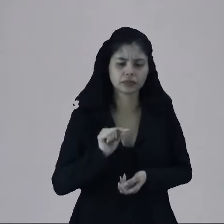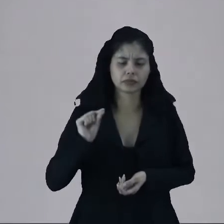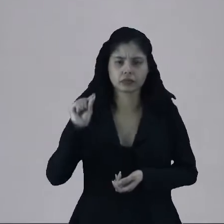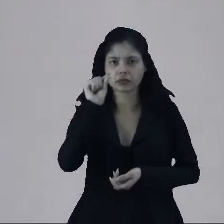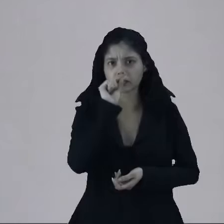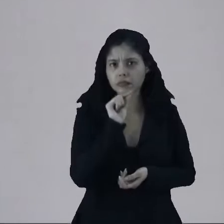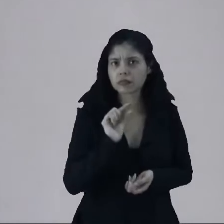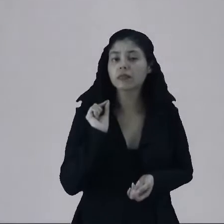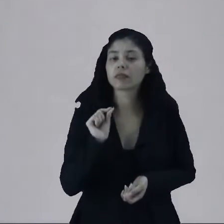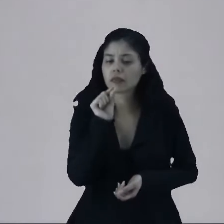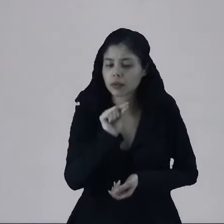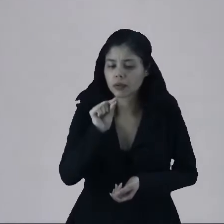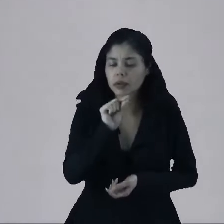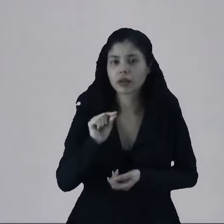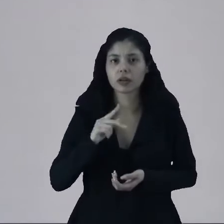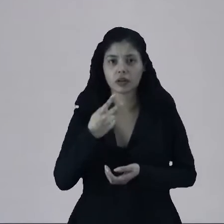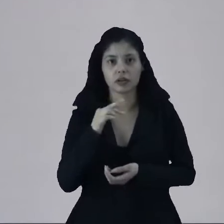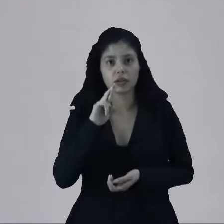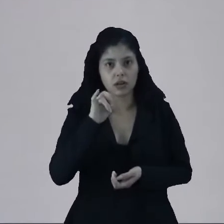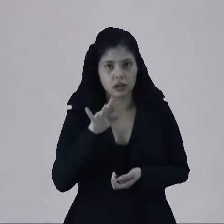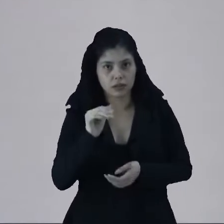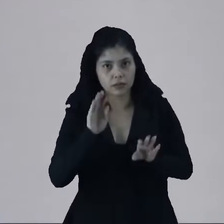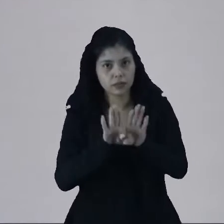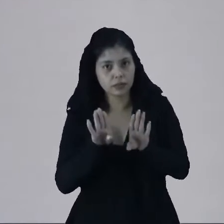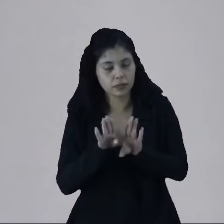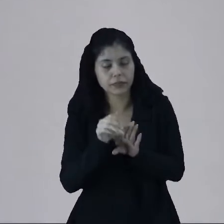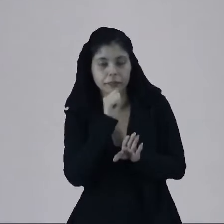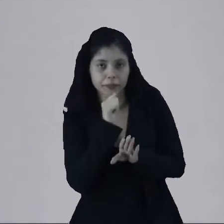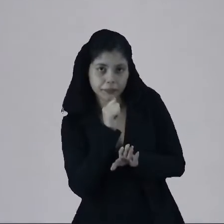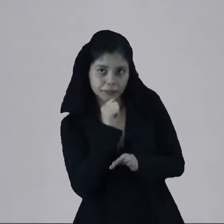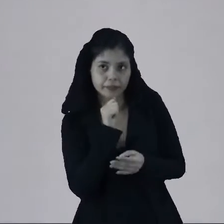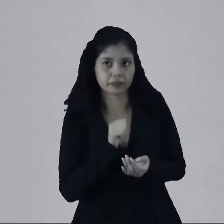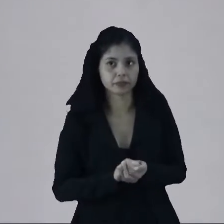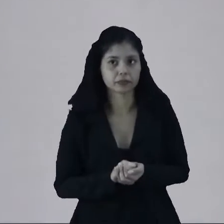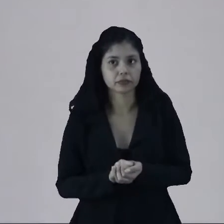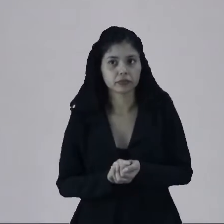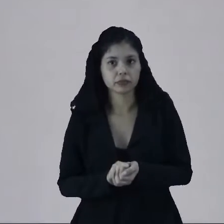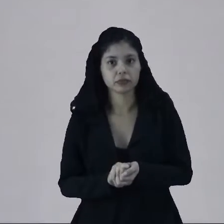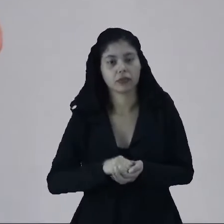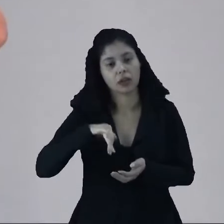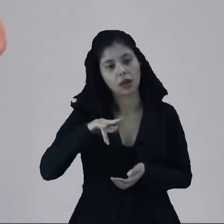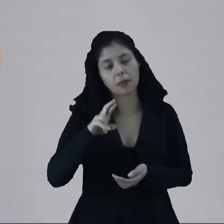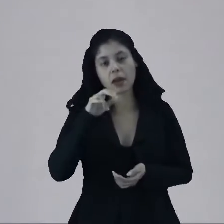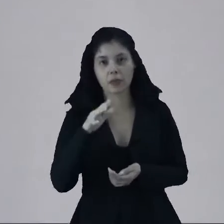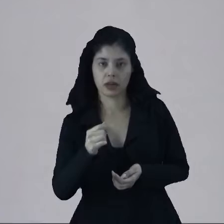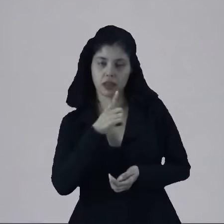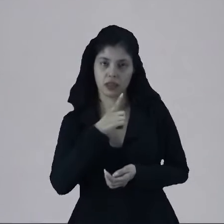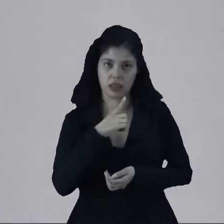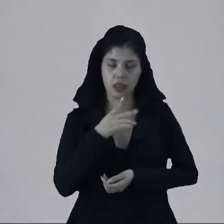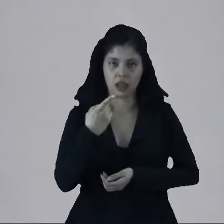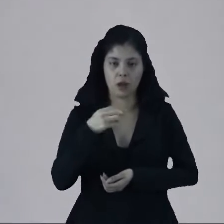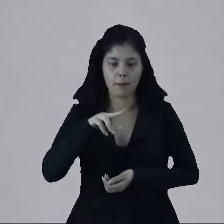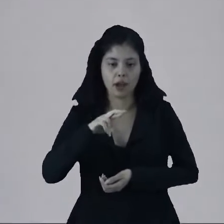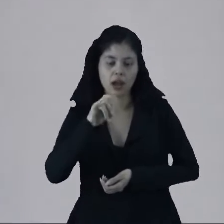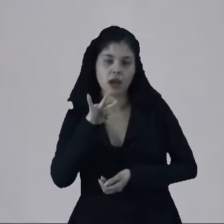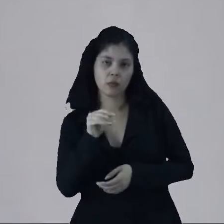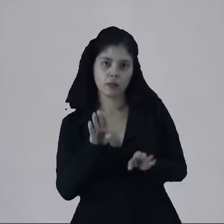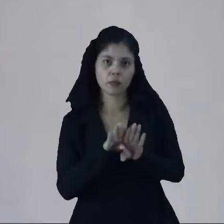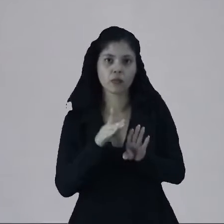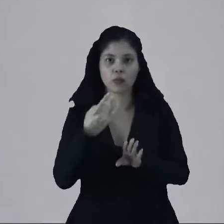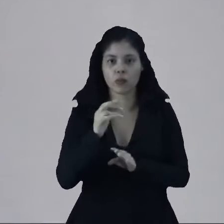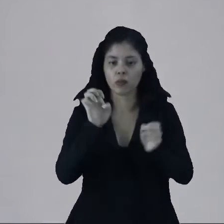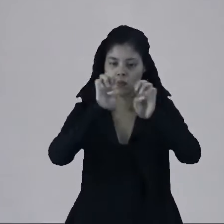Elas são lá as proteínas do glicocálex, lembra? Então, a gente tem a membrana plasmática, então a gente tem as proteínas codificadoras, então é